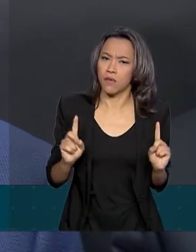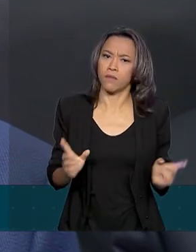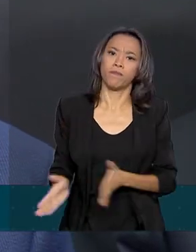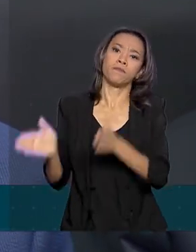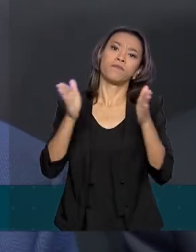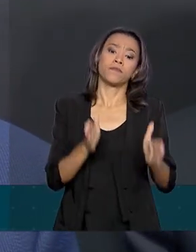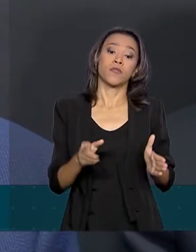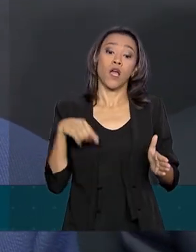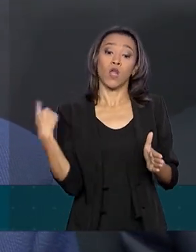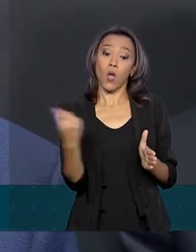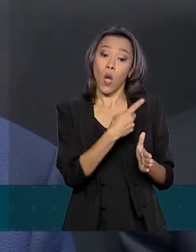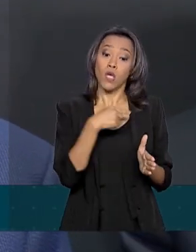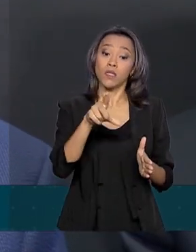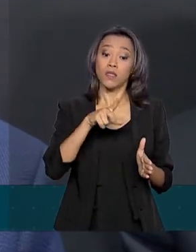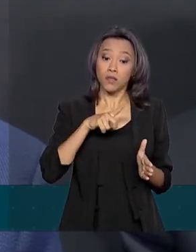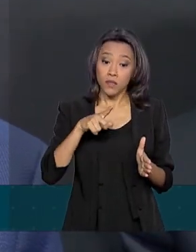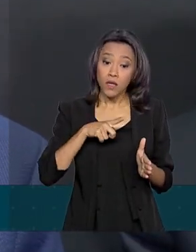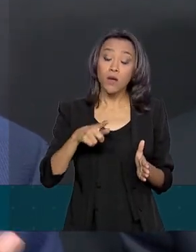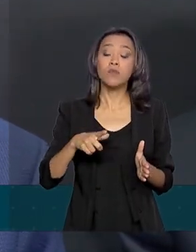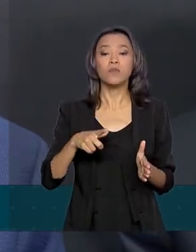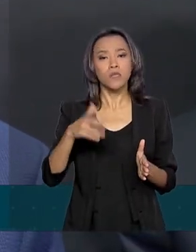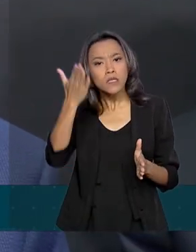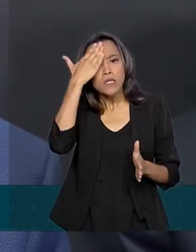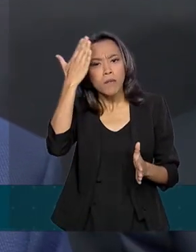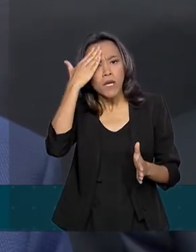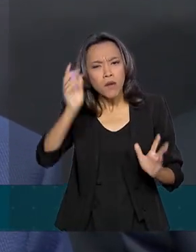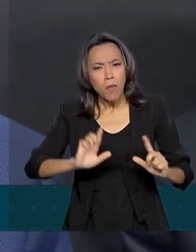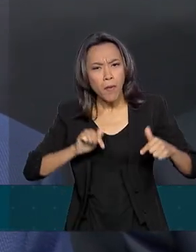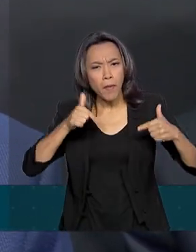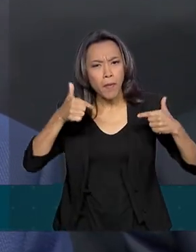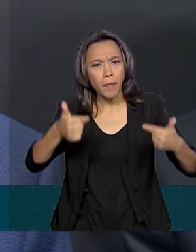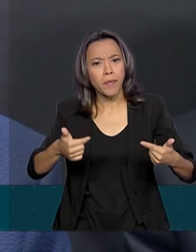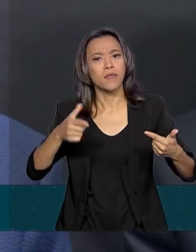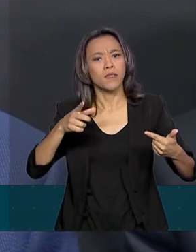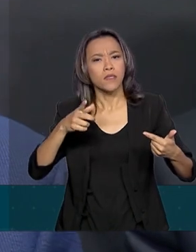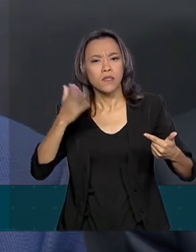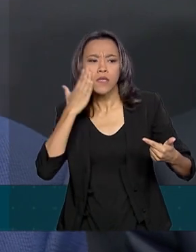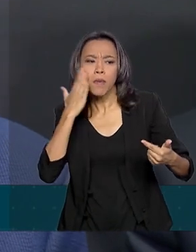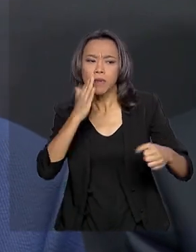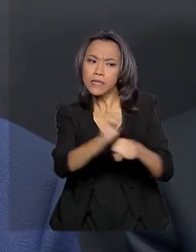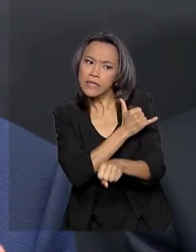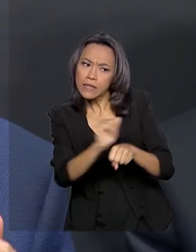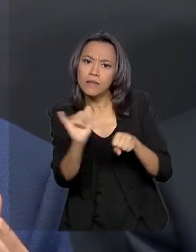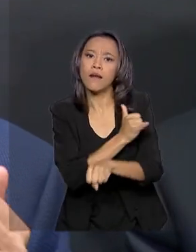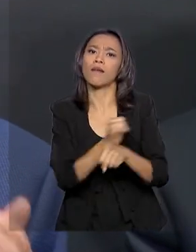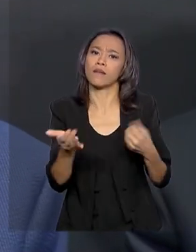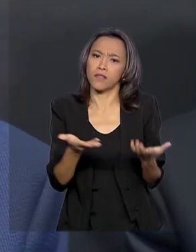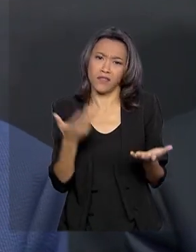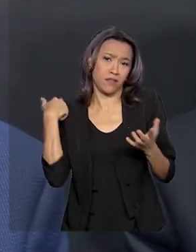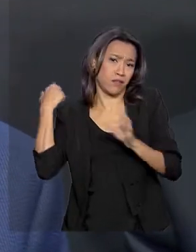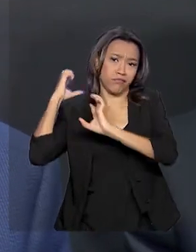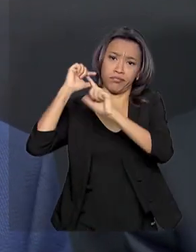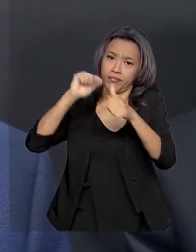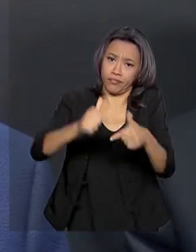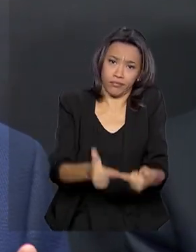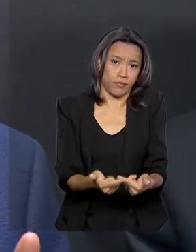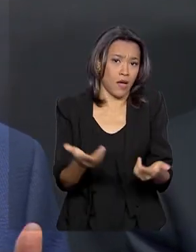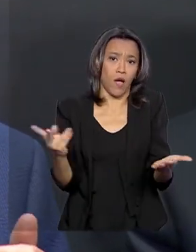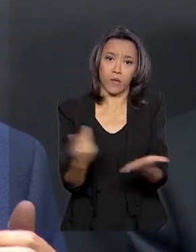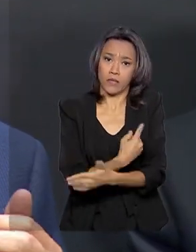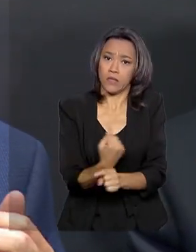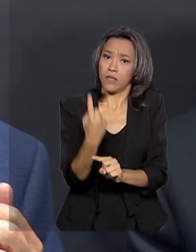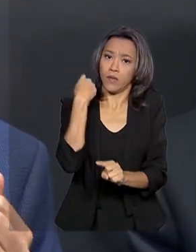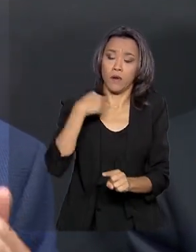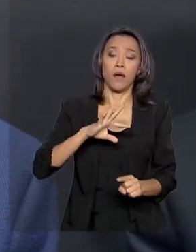situação bem conforto e conhecimento no embate é que ele é tradicional vivemos esquadrão em um